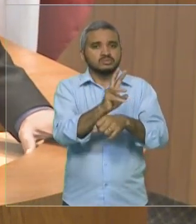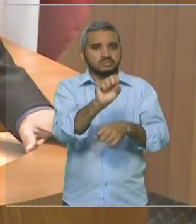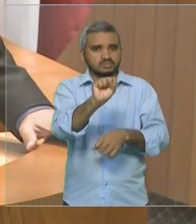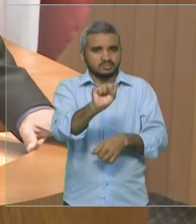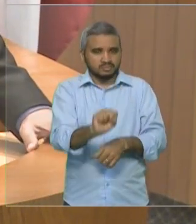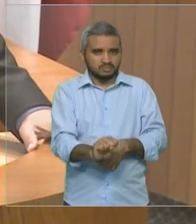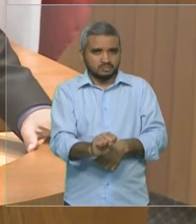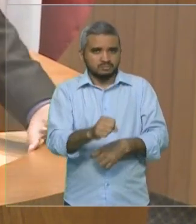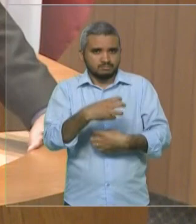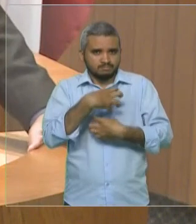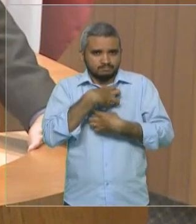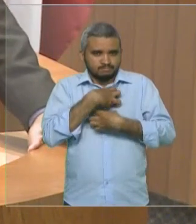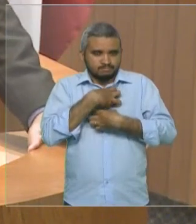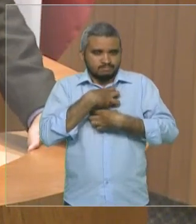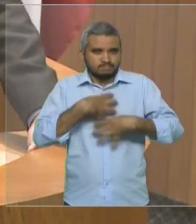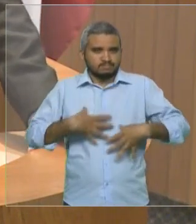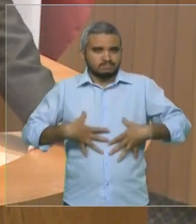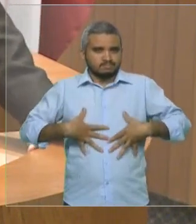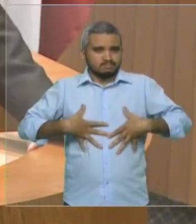desta matéria.